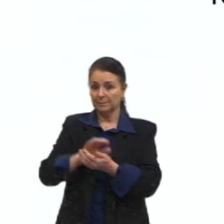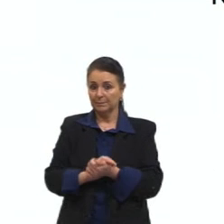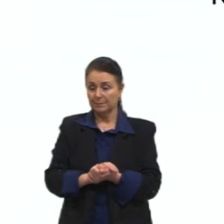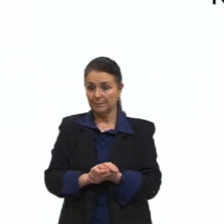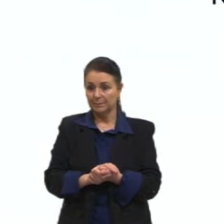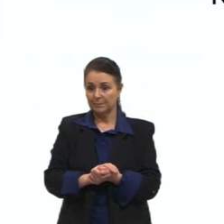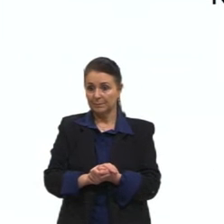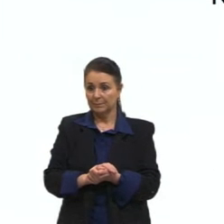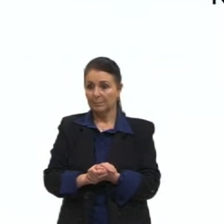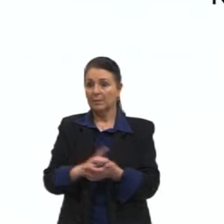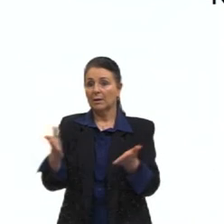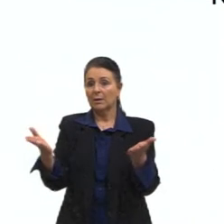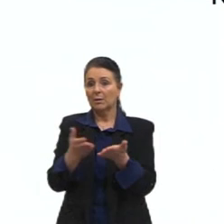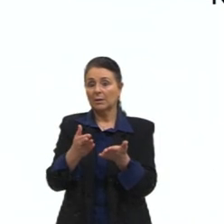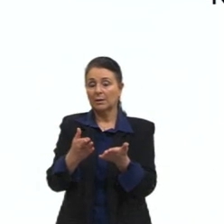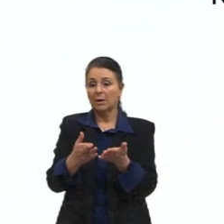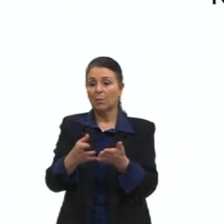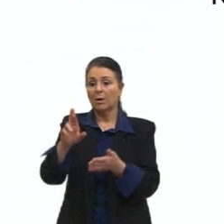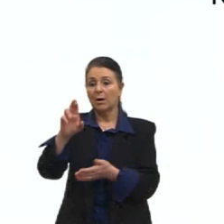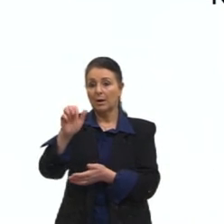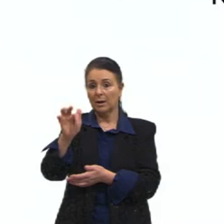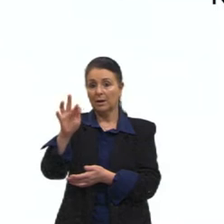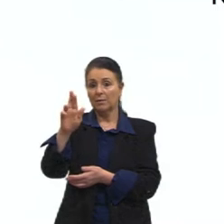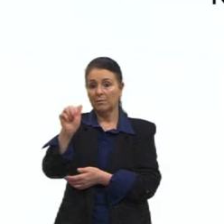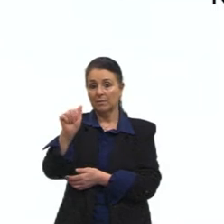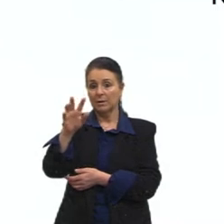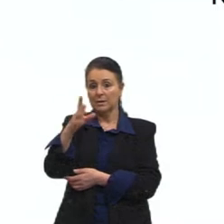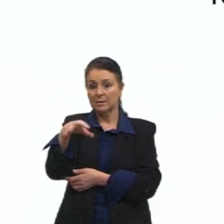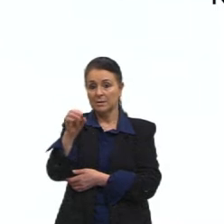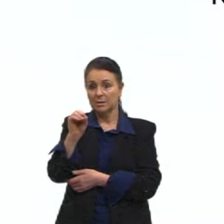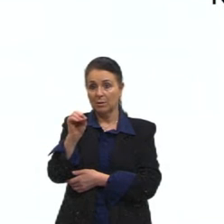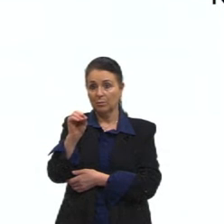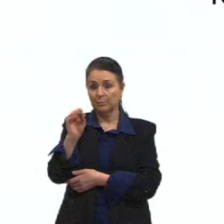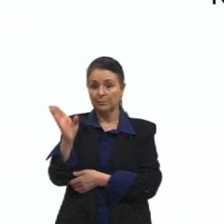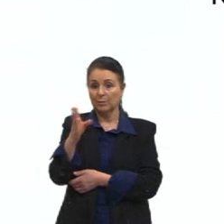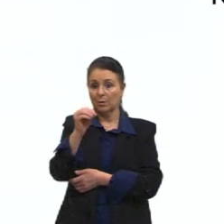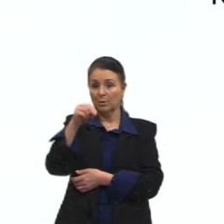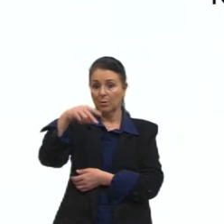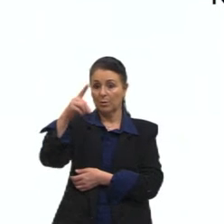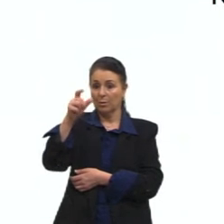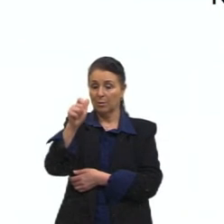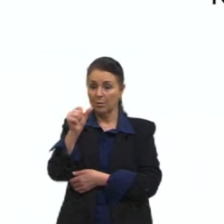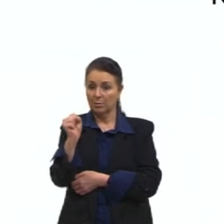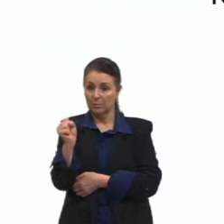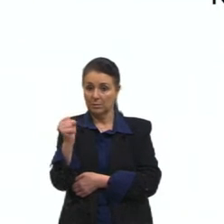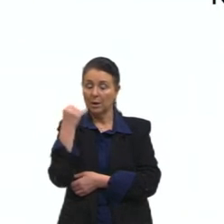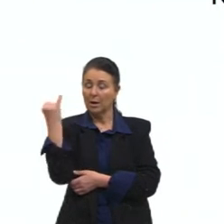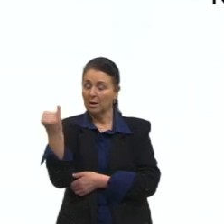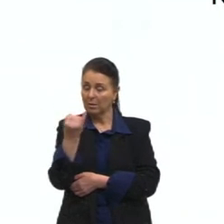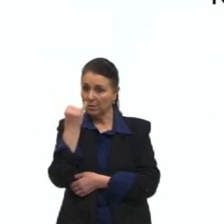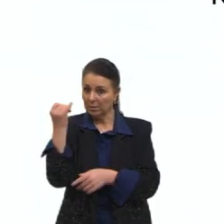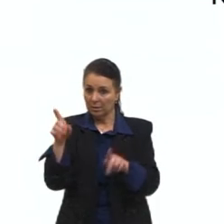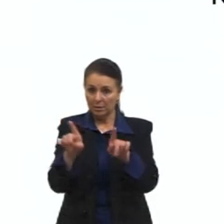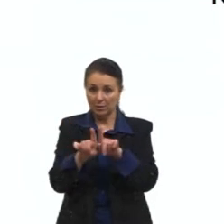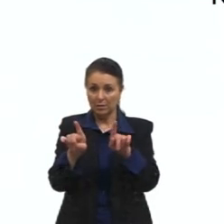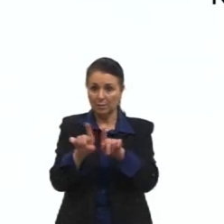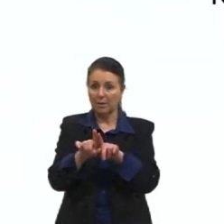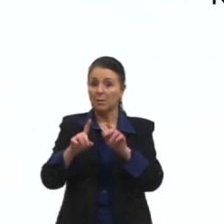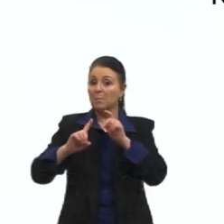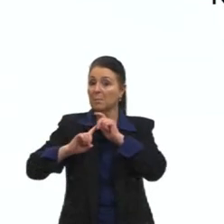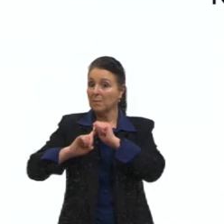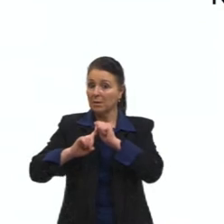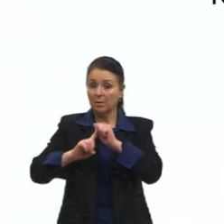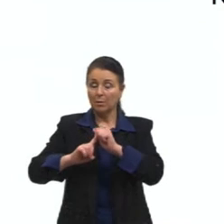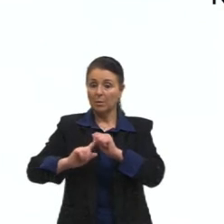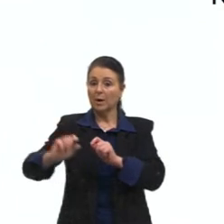Bom, refração de ondas, também um fenômeno bem importante e que a gente vai ver aplicado, principalmente à luz,